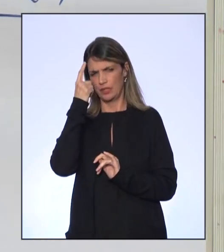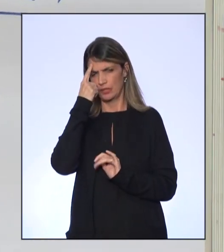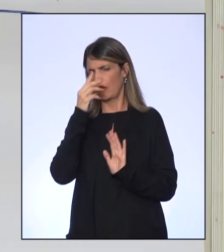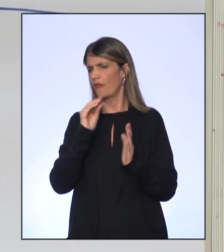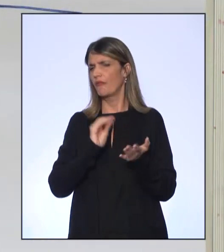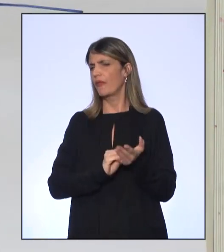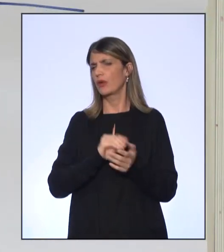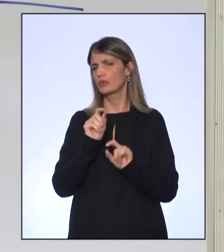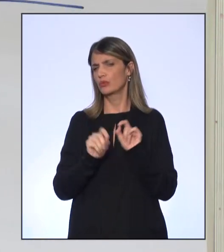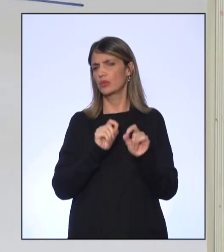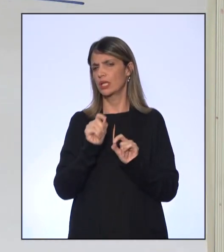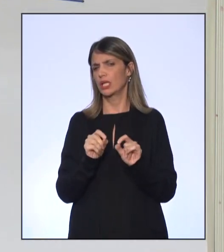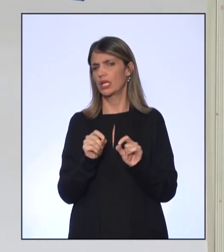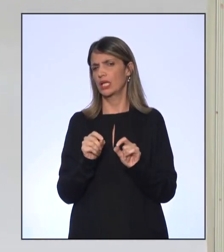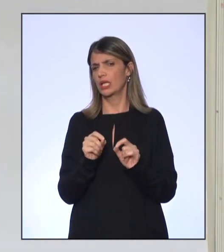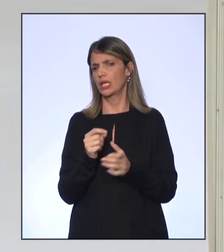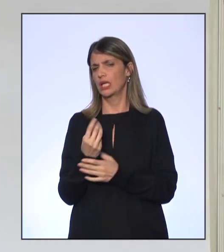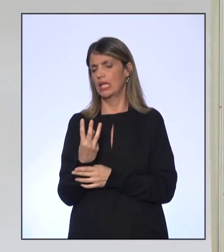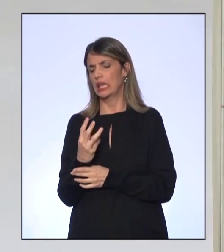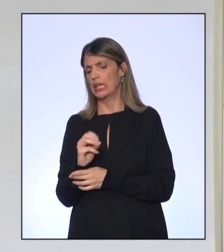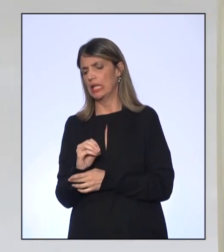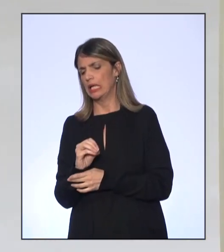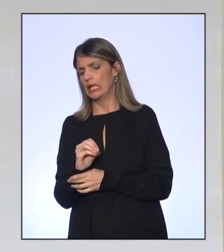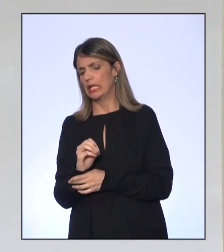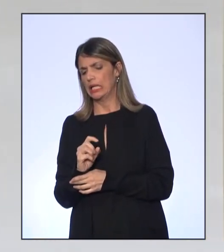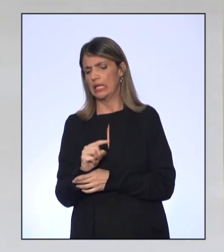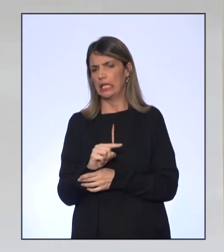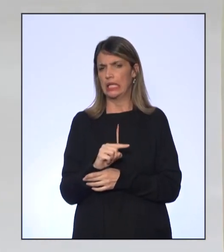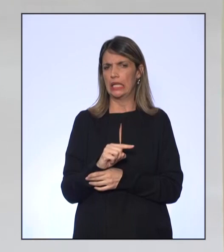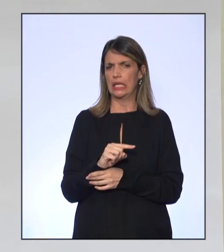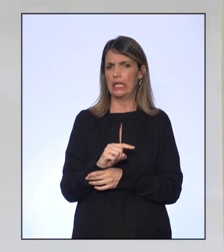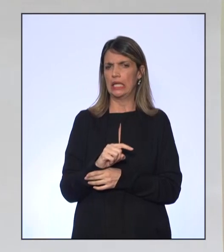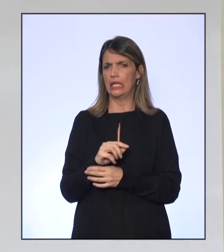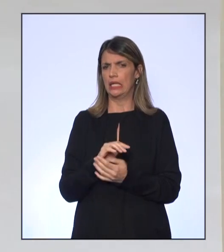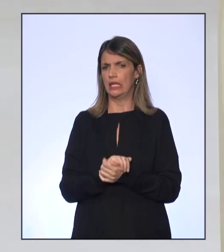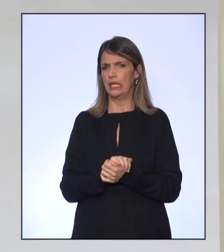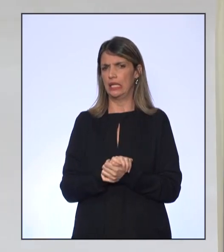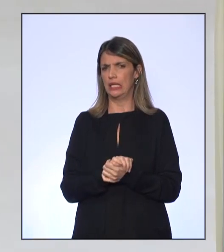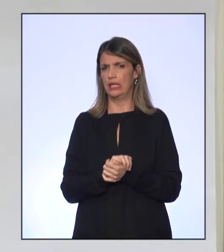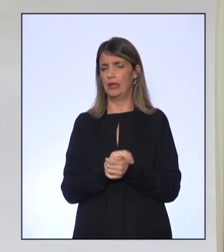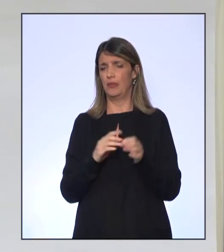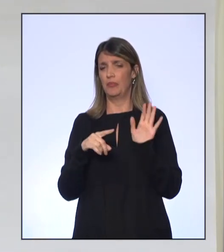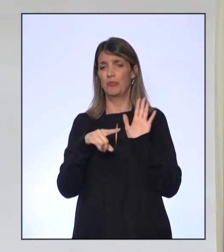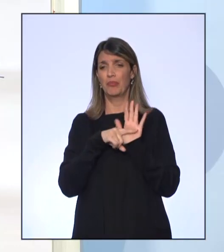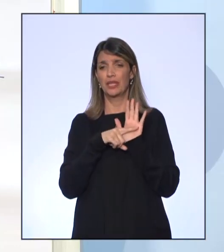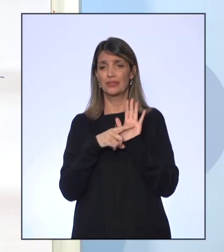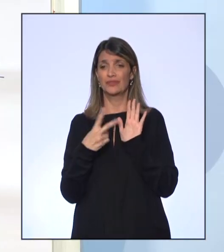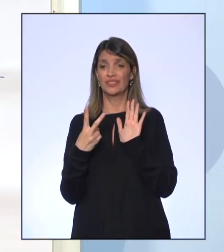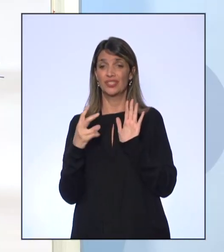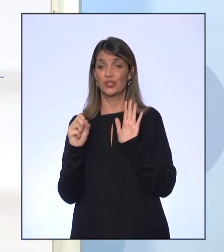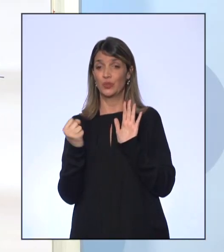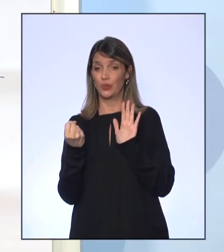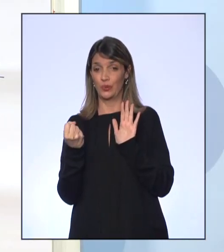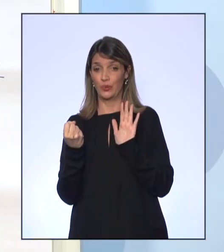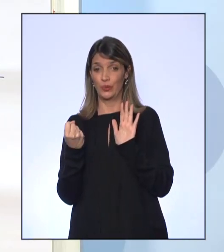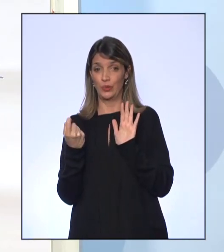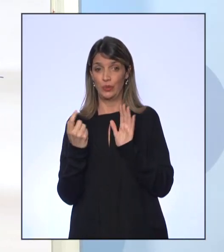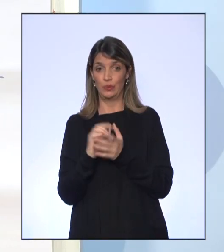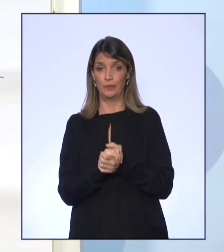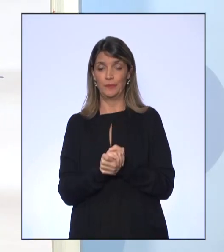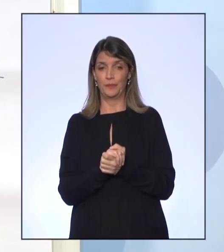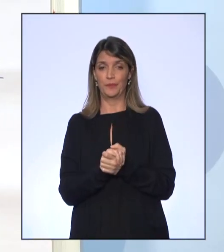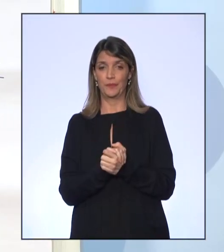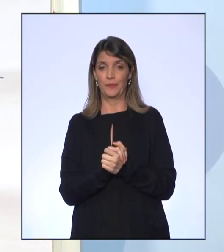falta. Falta 30 para o 60, mas eu tenho que tirar. Então, falta 28 aqui, ó. Então, eu encontro